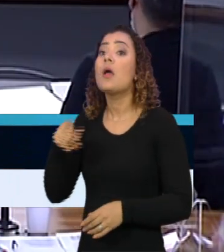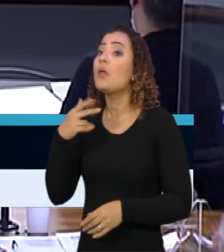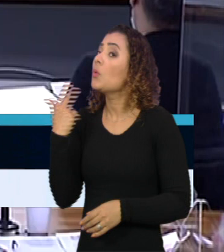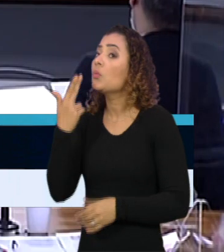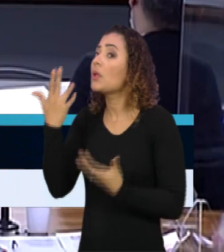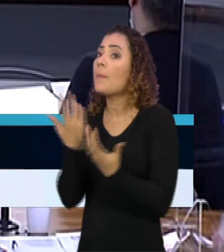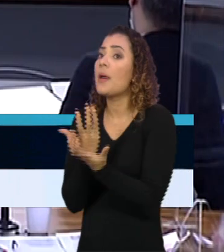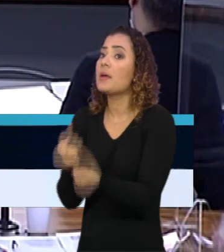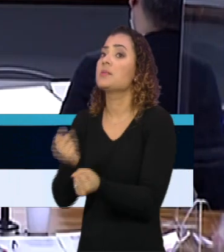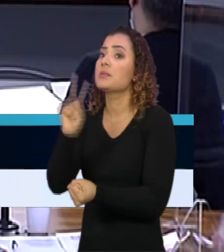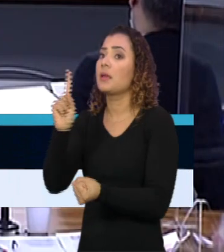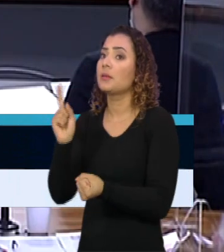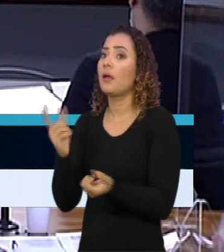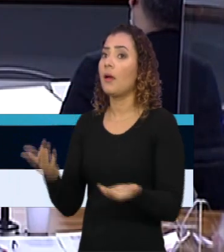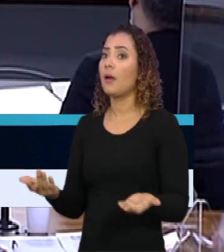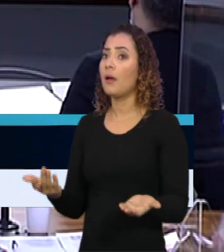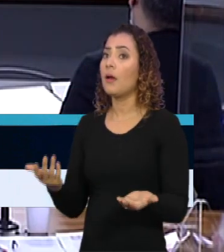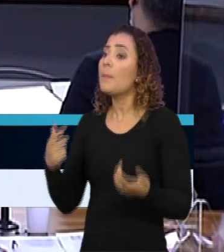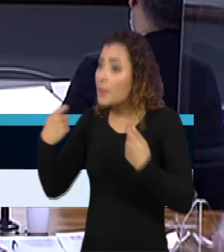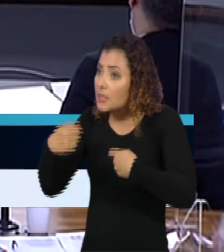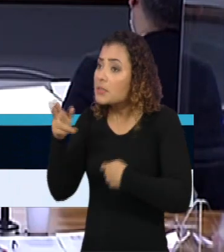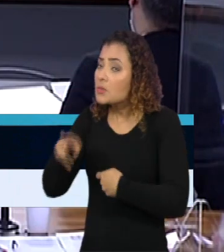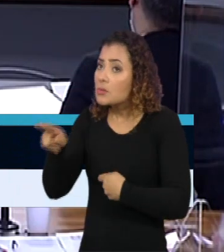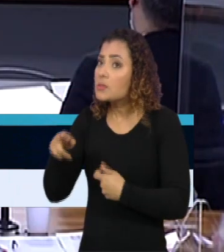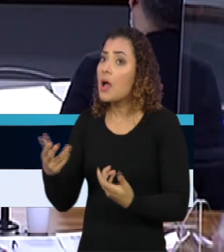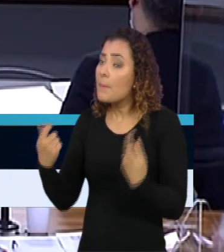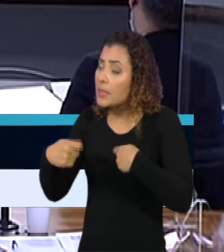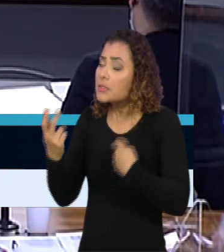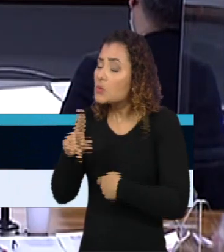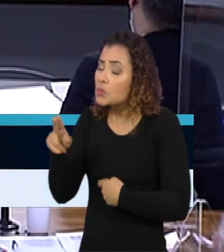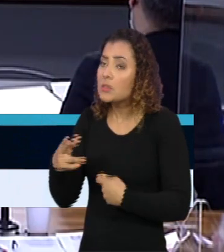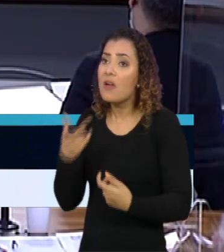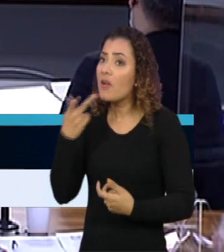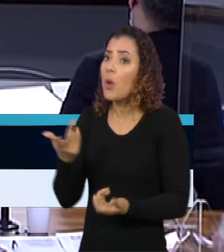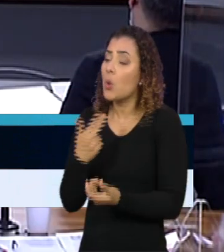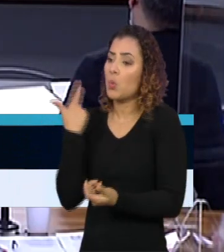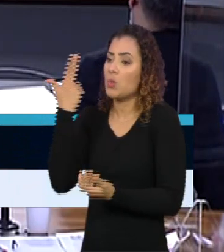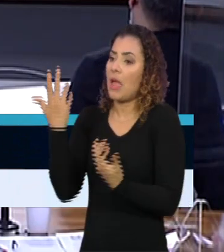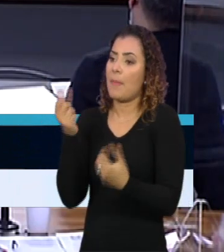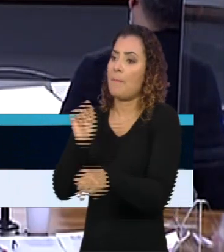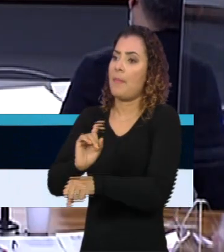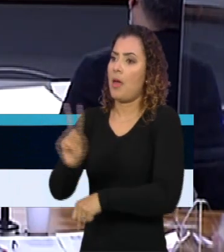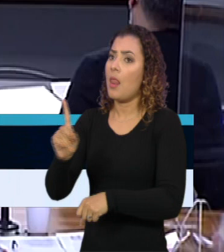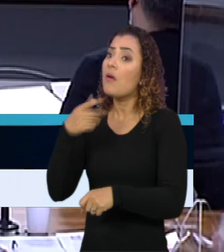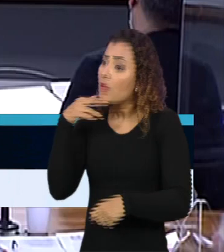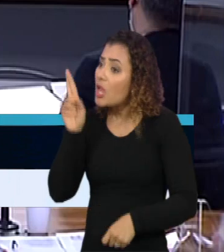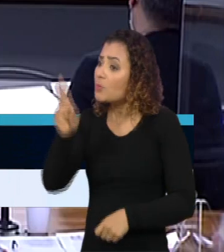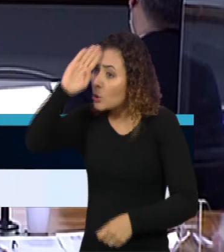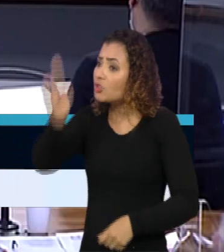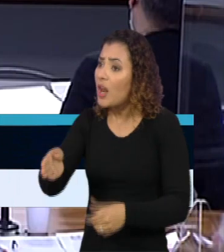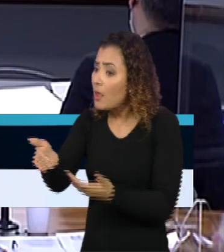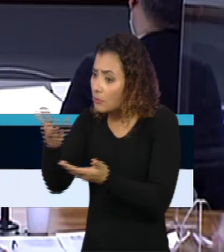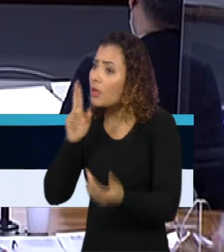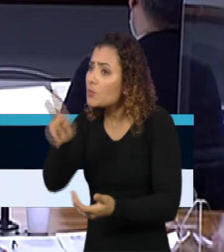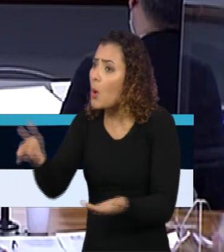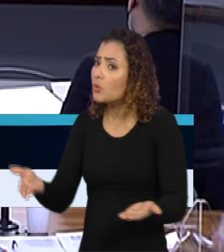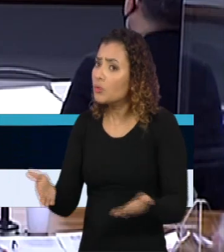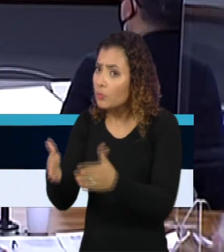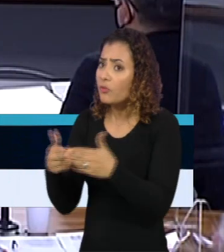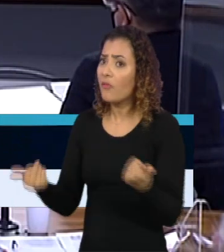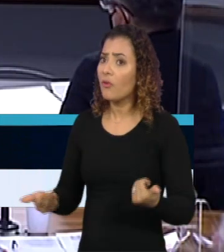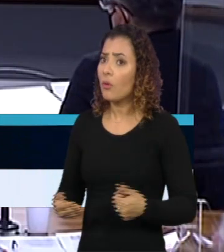inadimissível não usar inadimissível não usar Então como é que não responde objetivamente